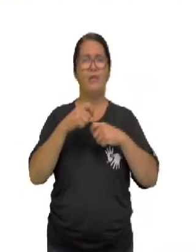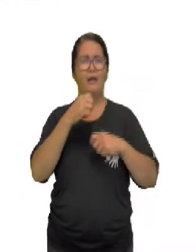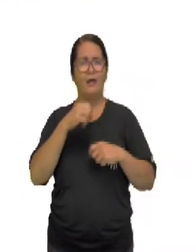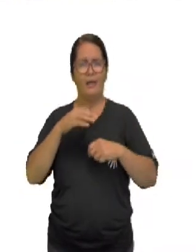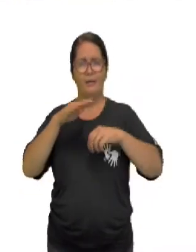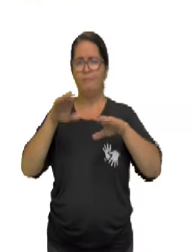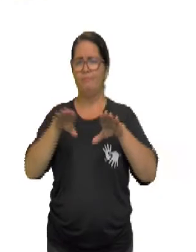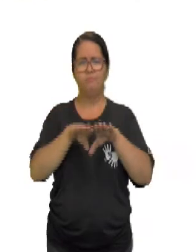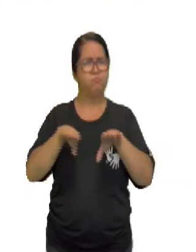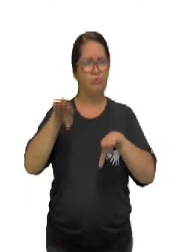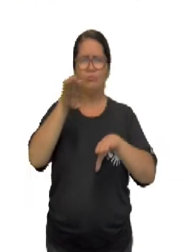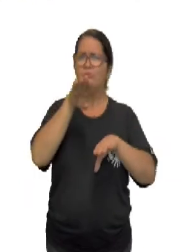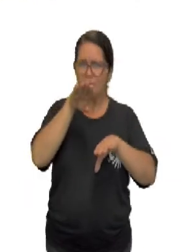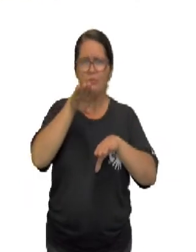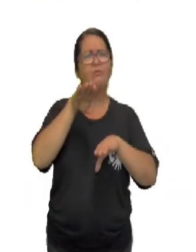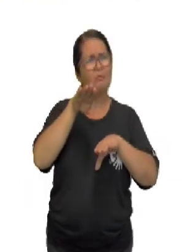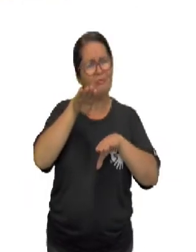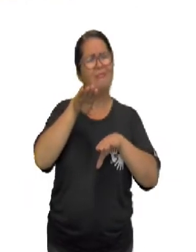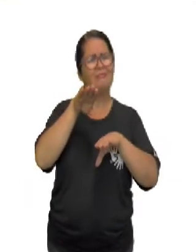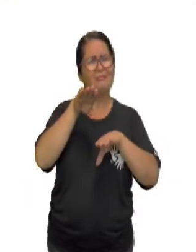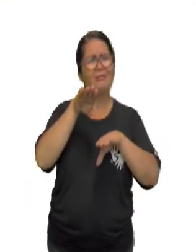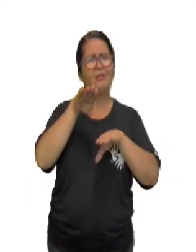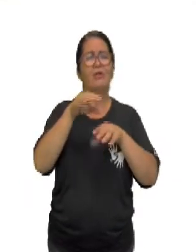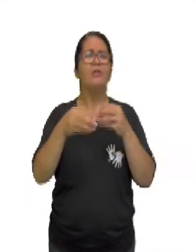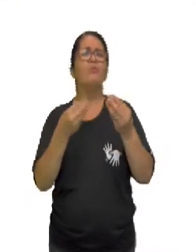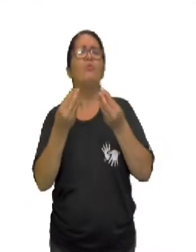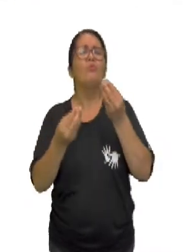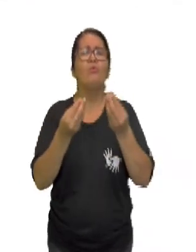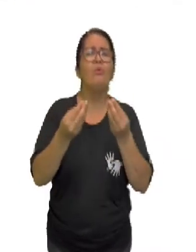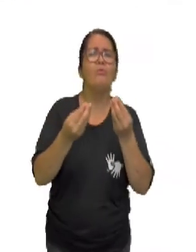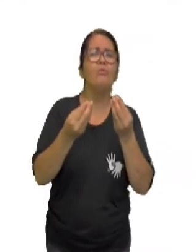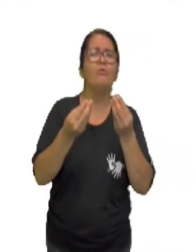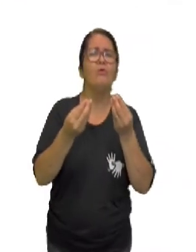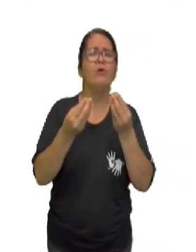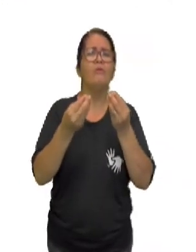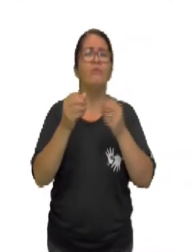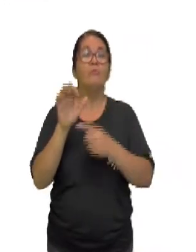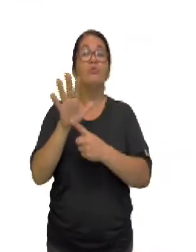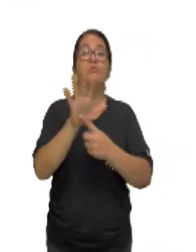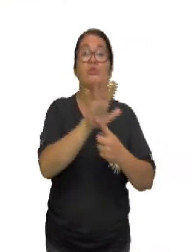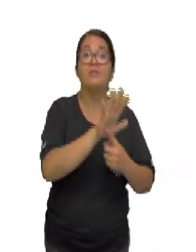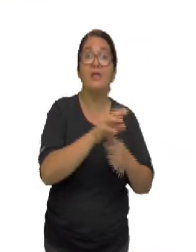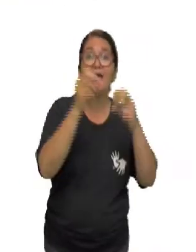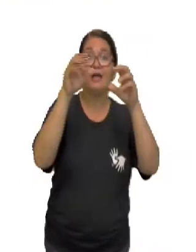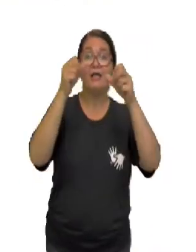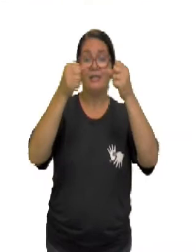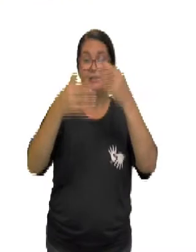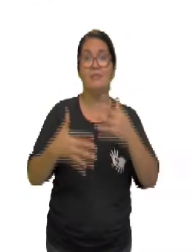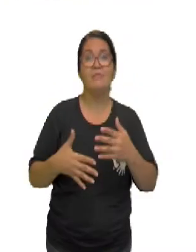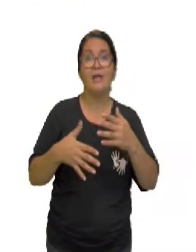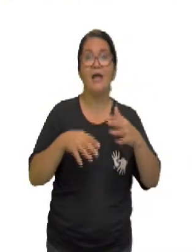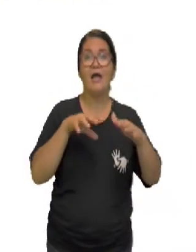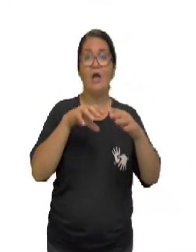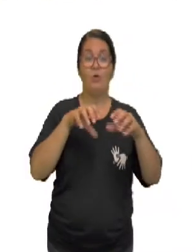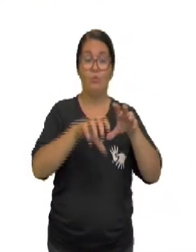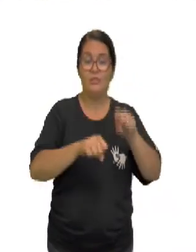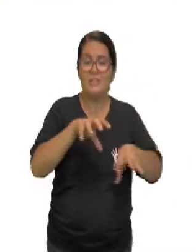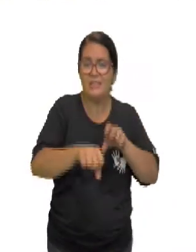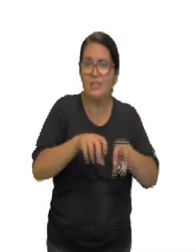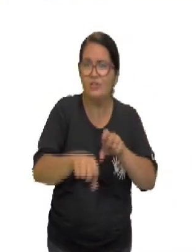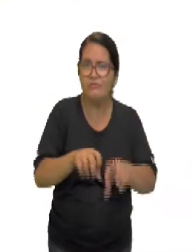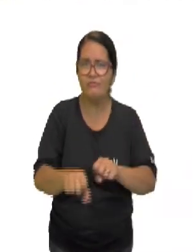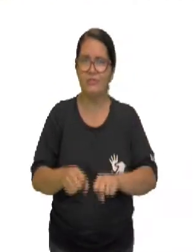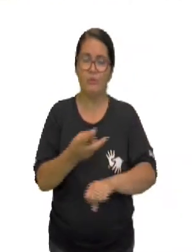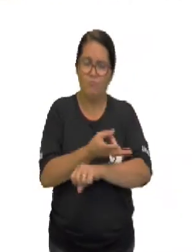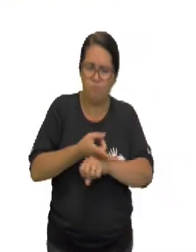Vamos olhar o seguinte, o que é o extrativismo? É retirar, tá? É